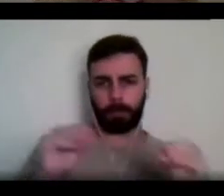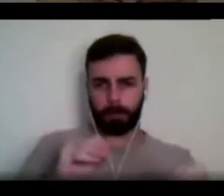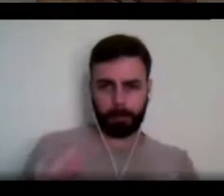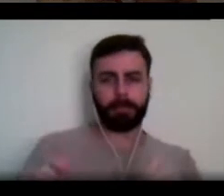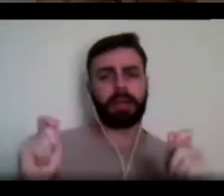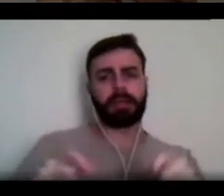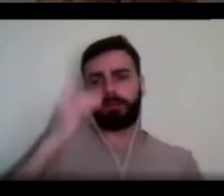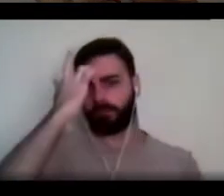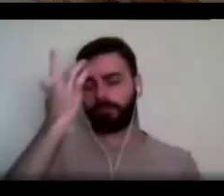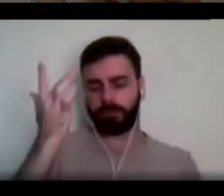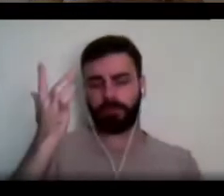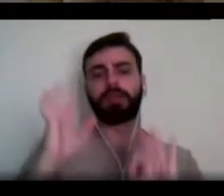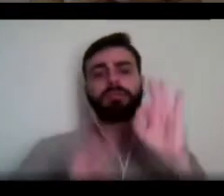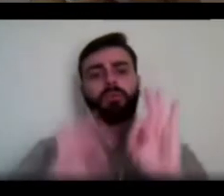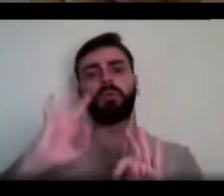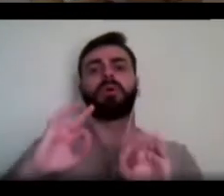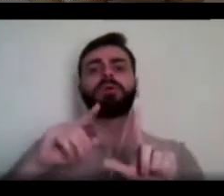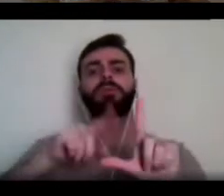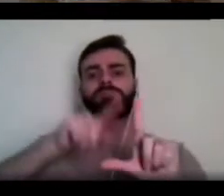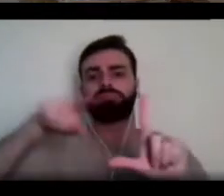dessa equação.